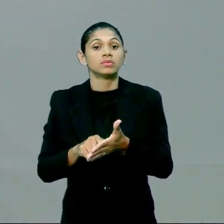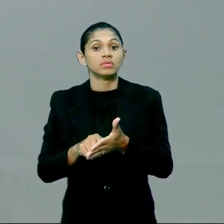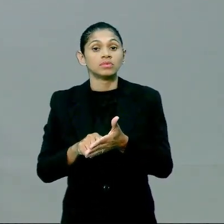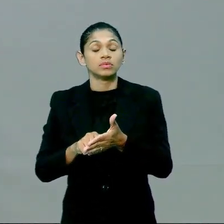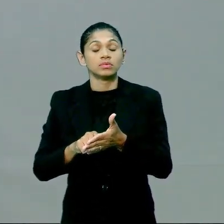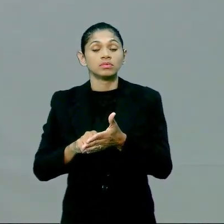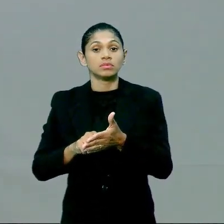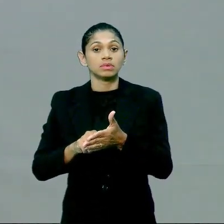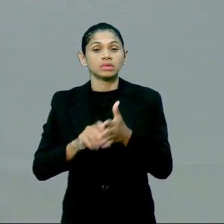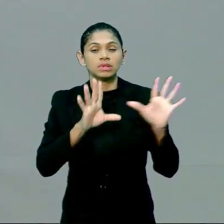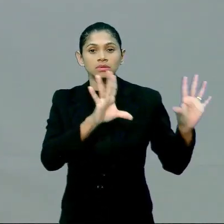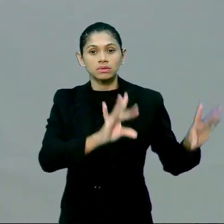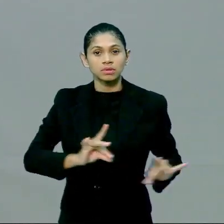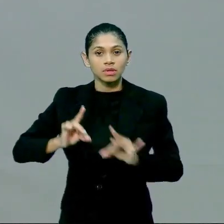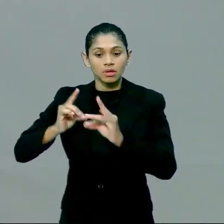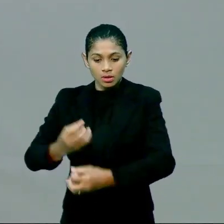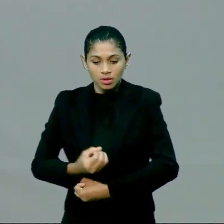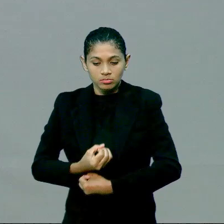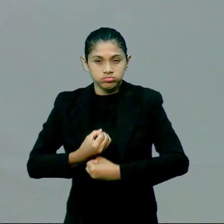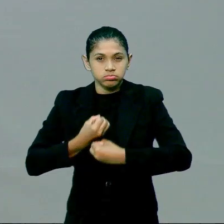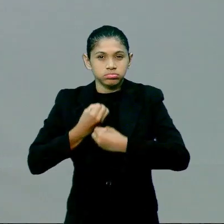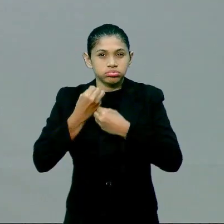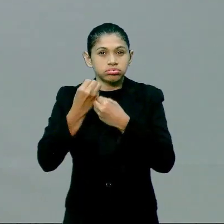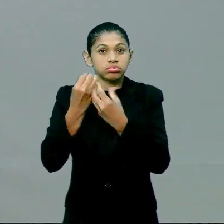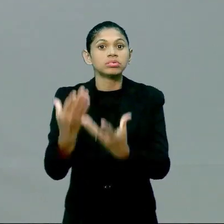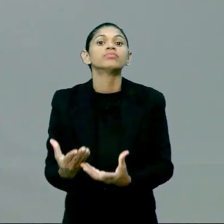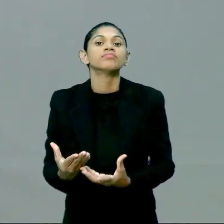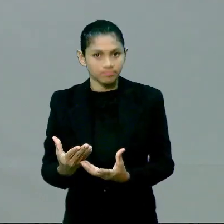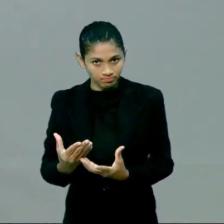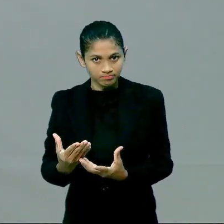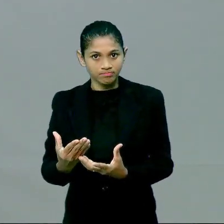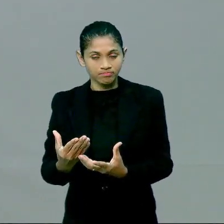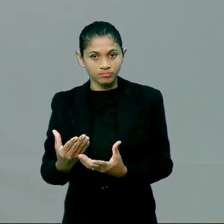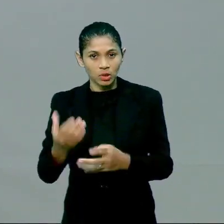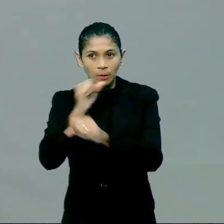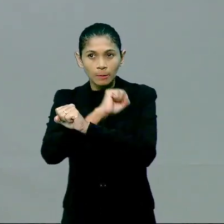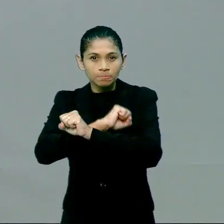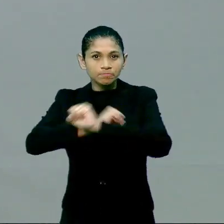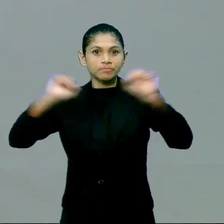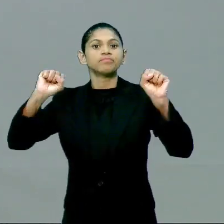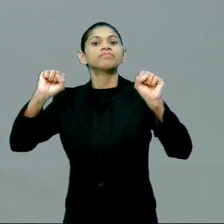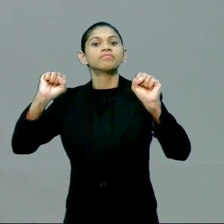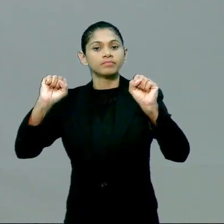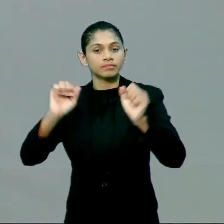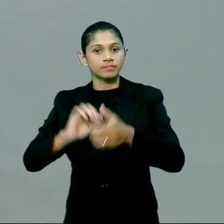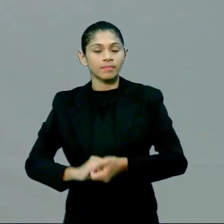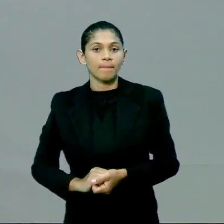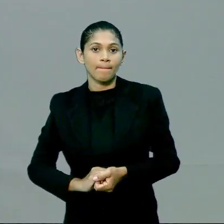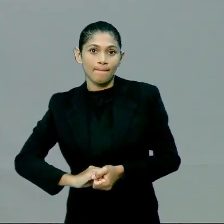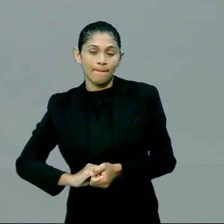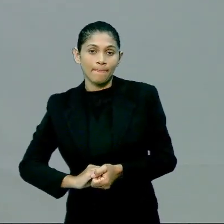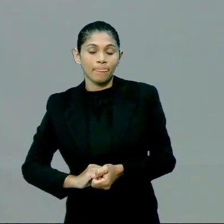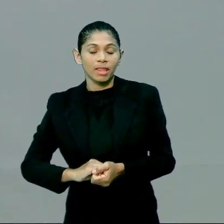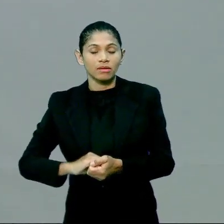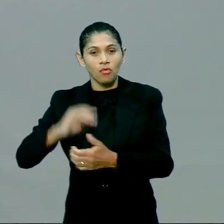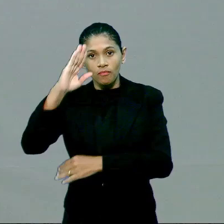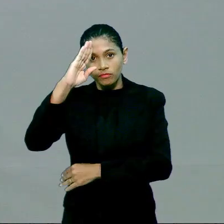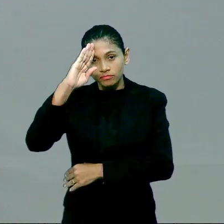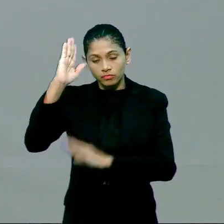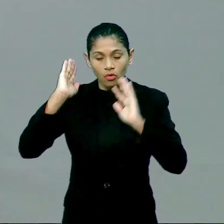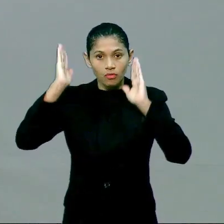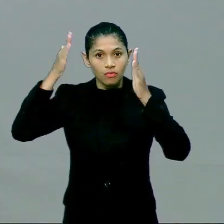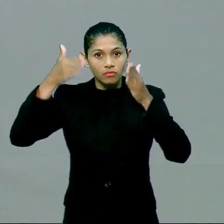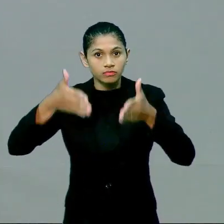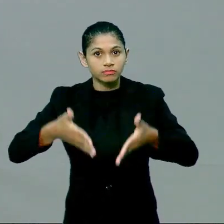denúncia social, que ele vai trazer uma poesia abolicionista. Então, o tema, o foco principal da obra dele são